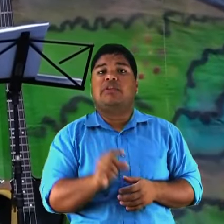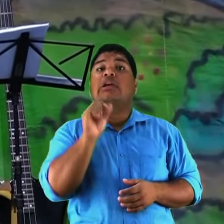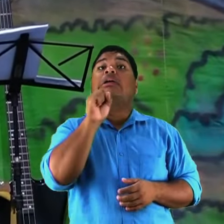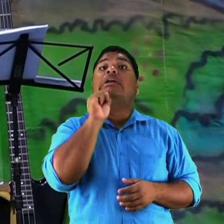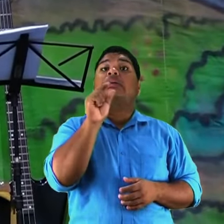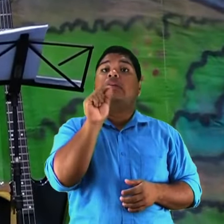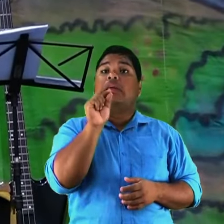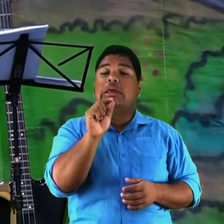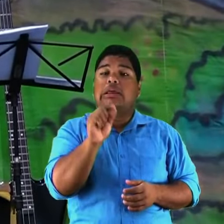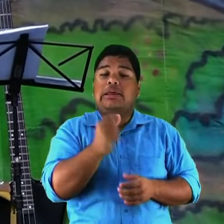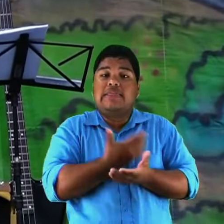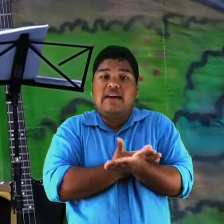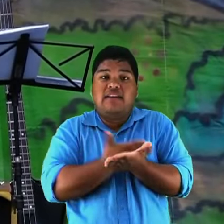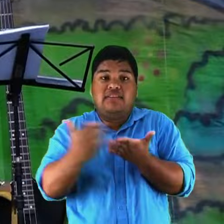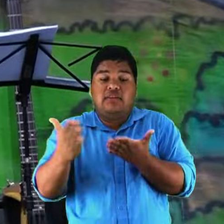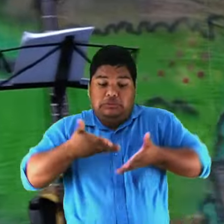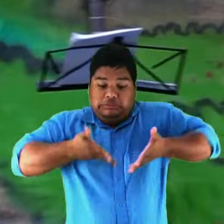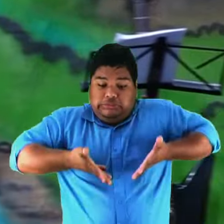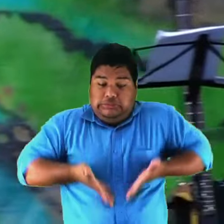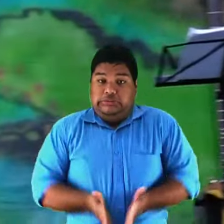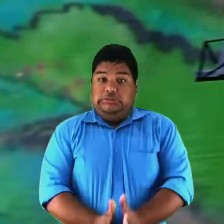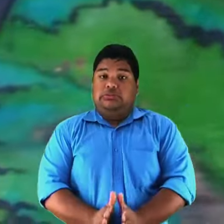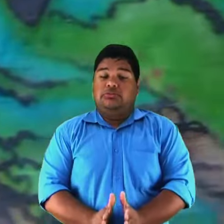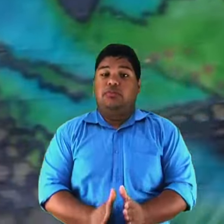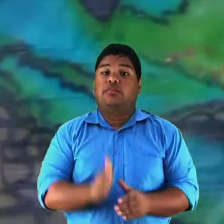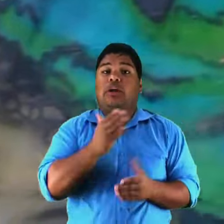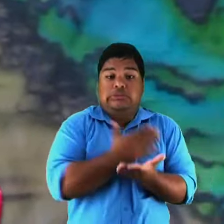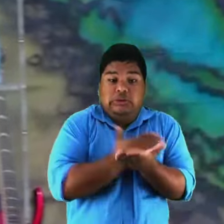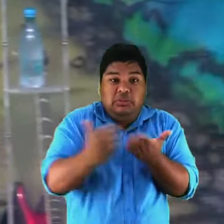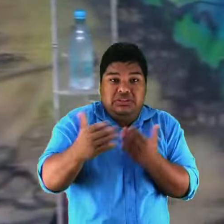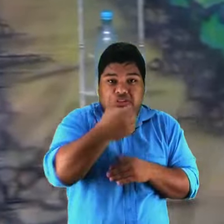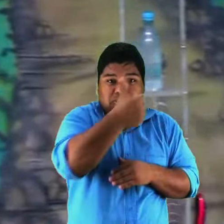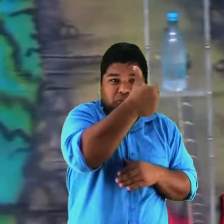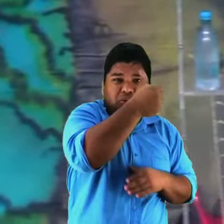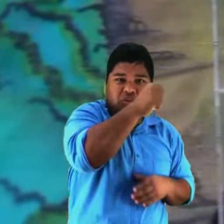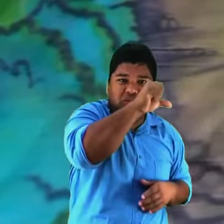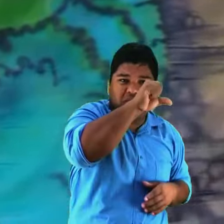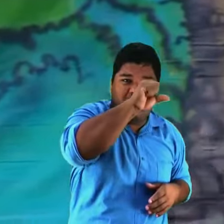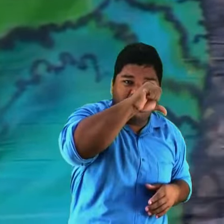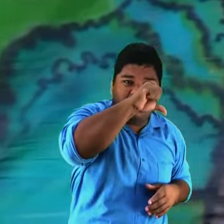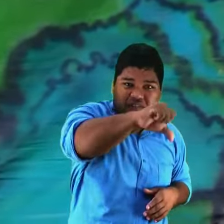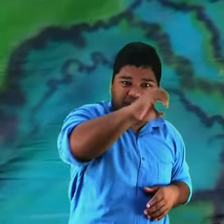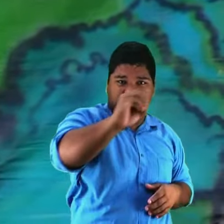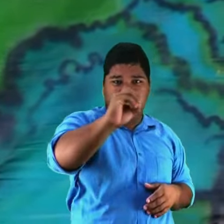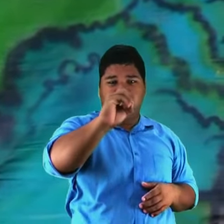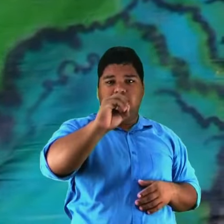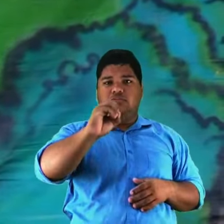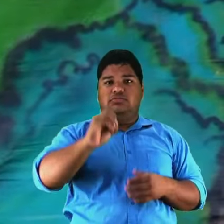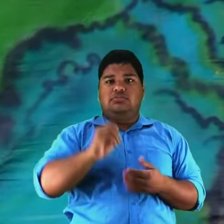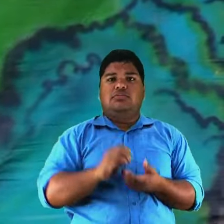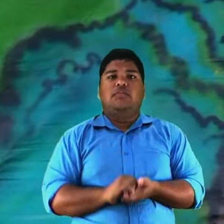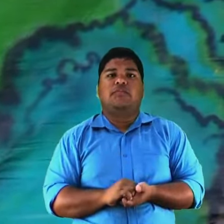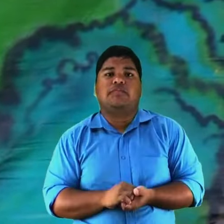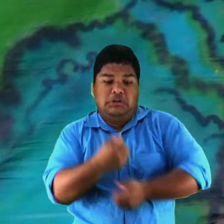80, pegou a inflação, lembra de inflação. Eu lembro, ia comprar pão no mercadinho, na padaria, com